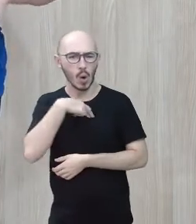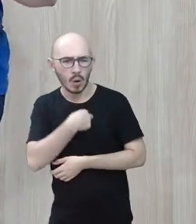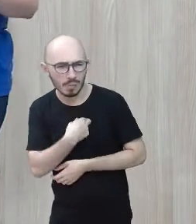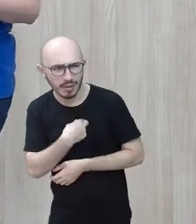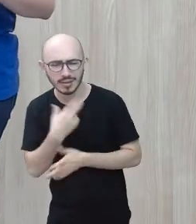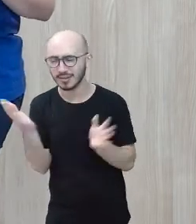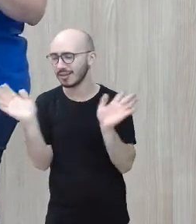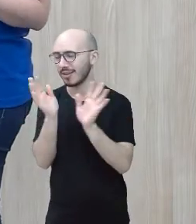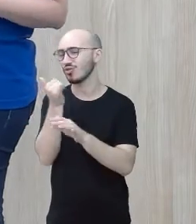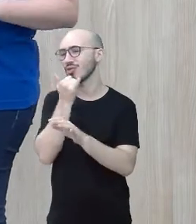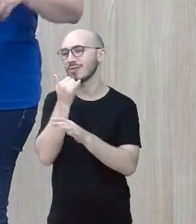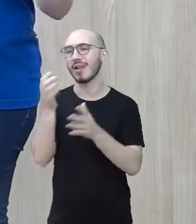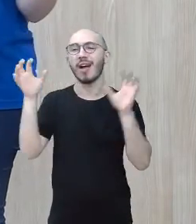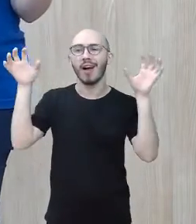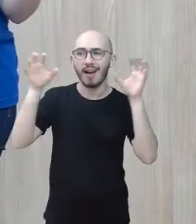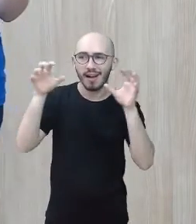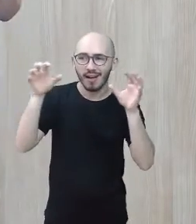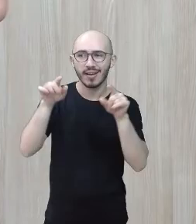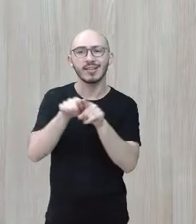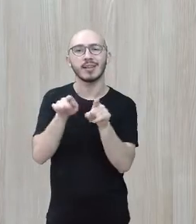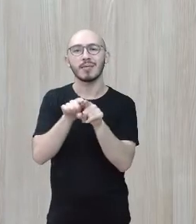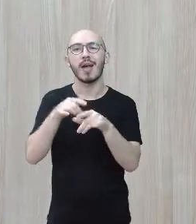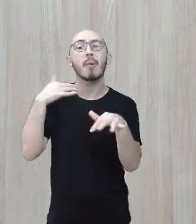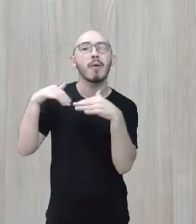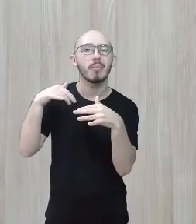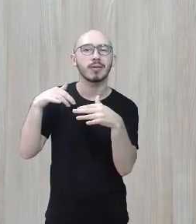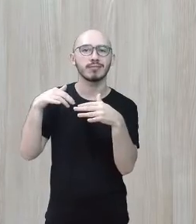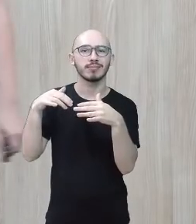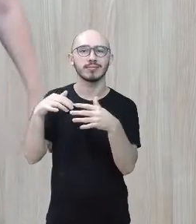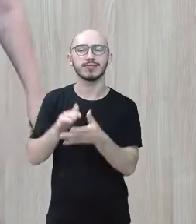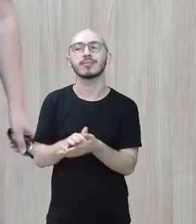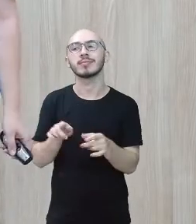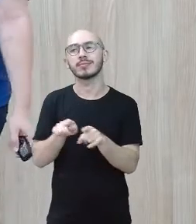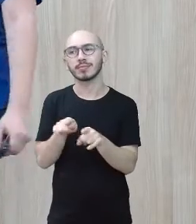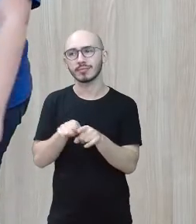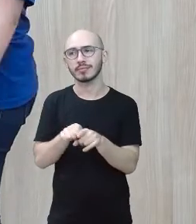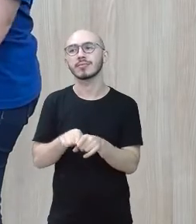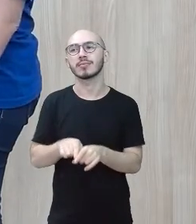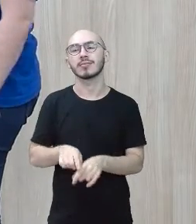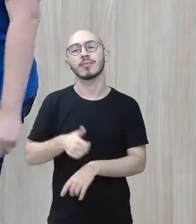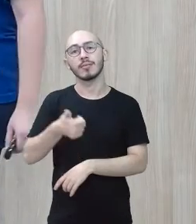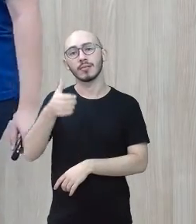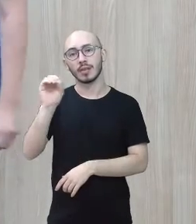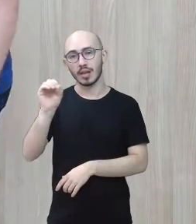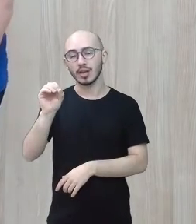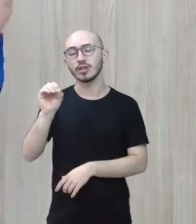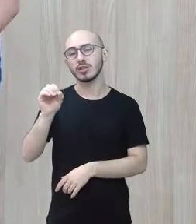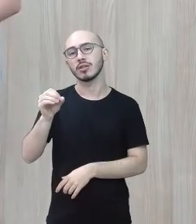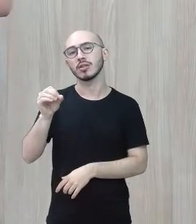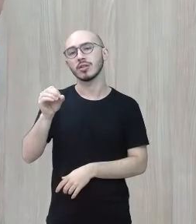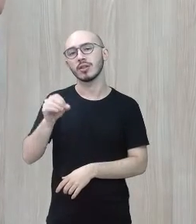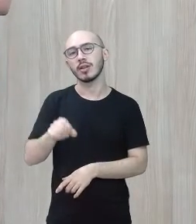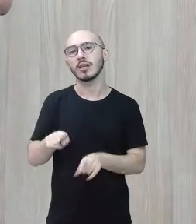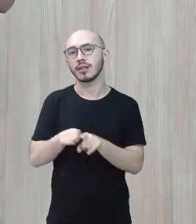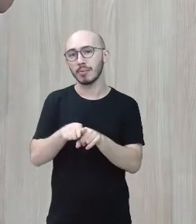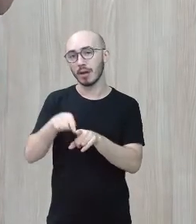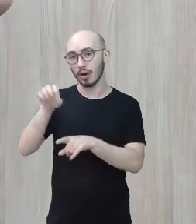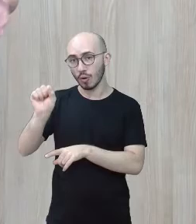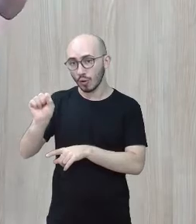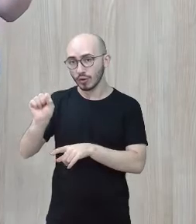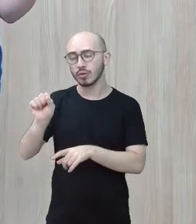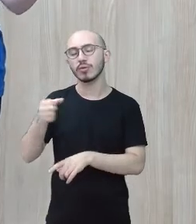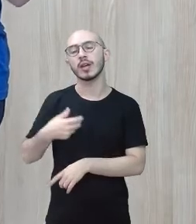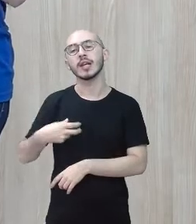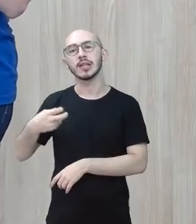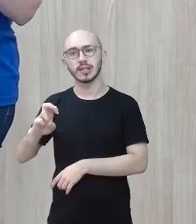romance, Pedro? Terror ou suspense, de repente, né? E aí a gente tem 10, 8 e 5 aparecendo novamente,